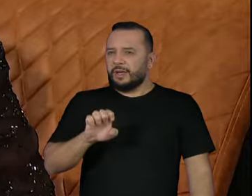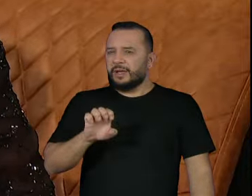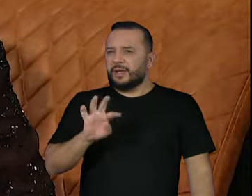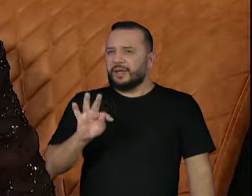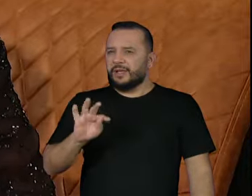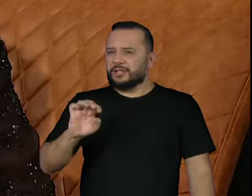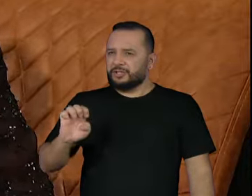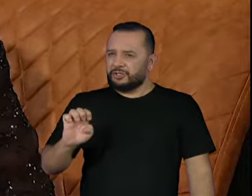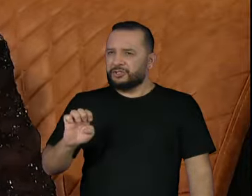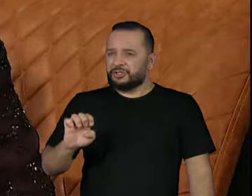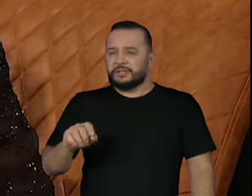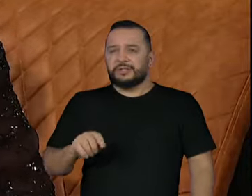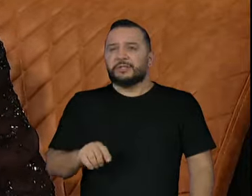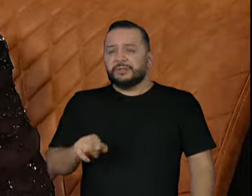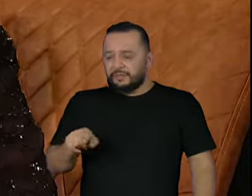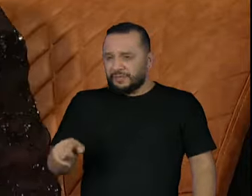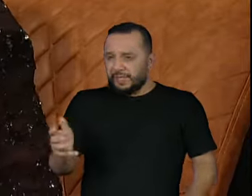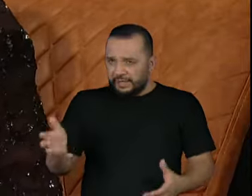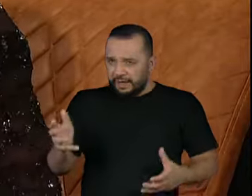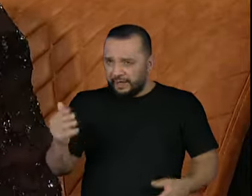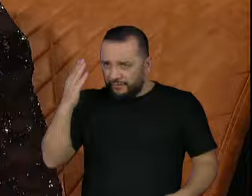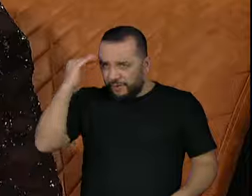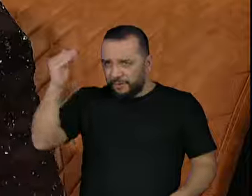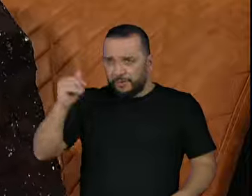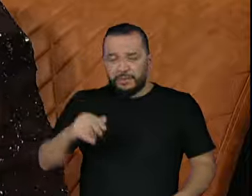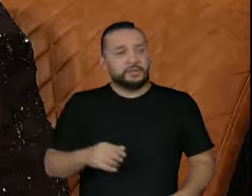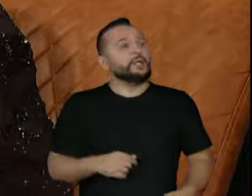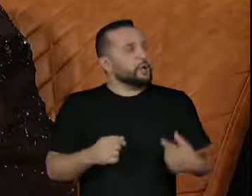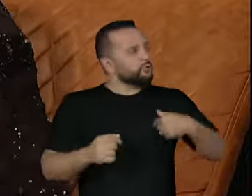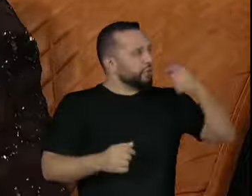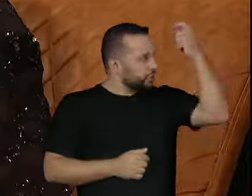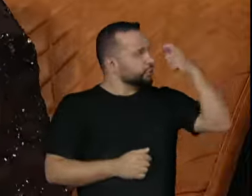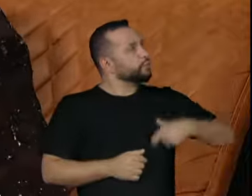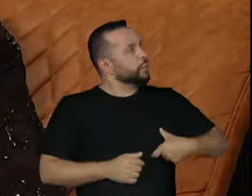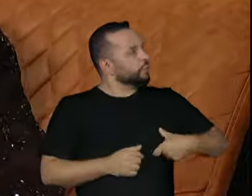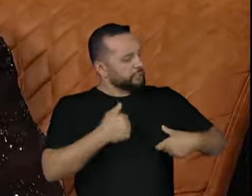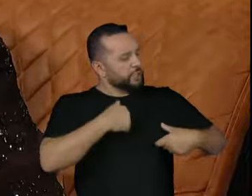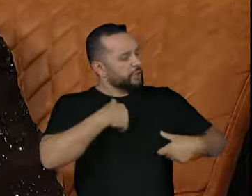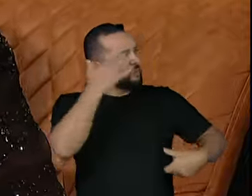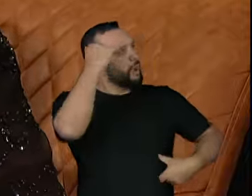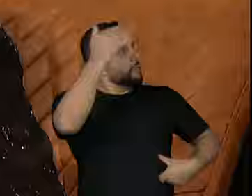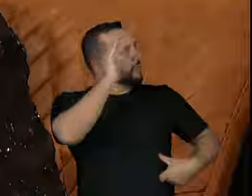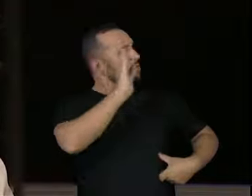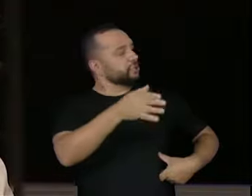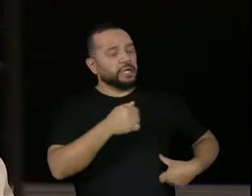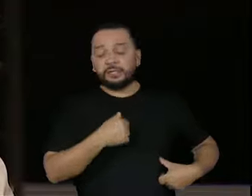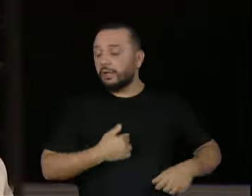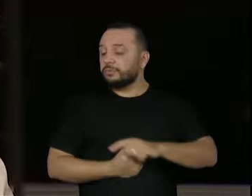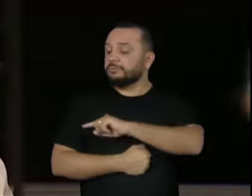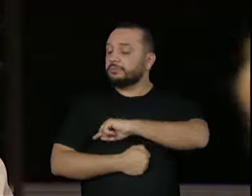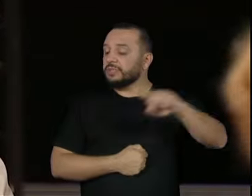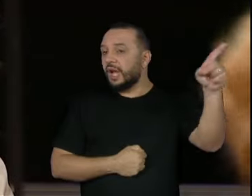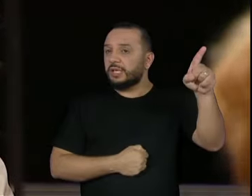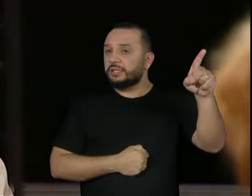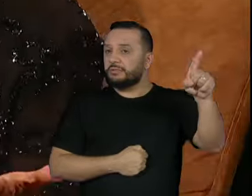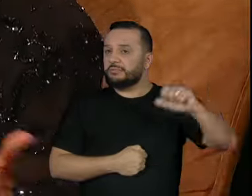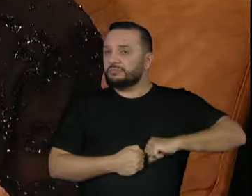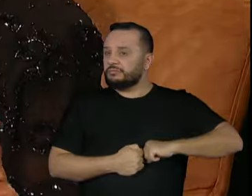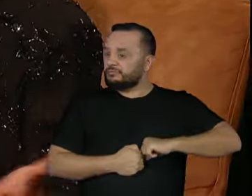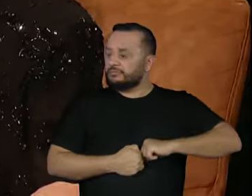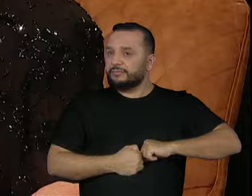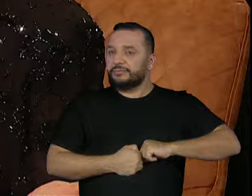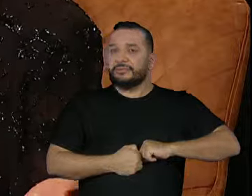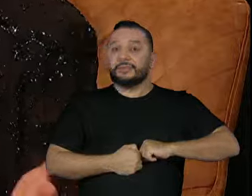ser artista? Eu falei, não, eu já sou. Então sai. E eu saía sempre. Caramba. Só que o inspetor